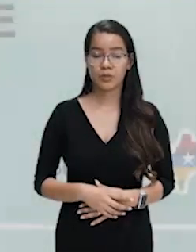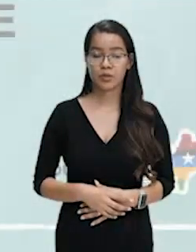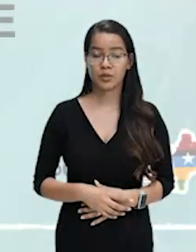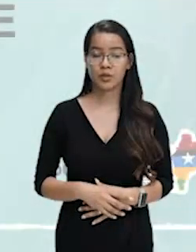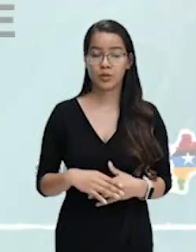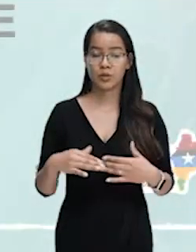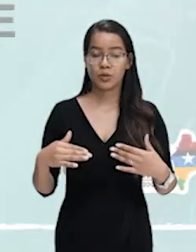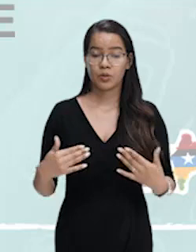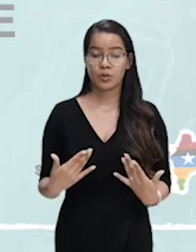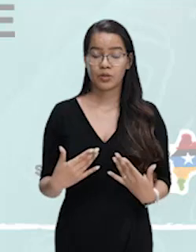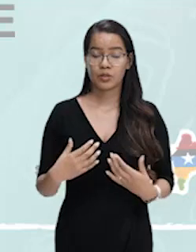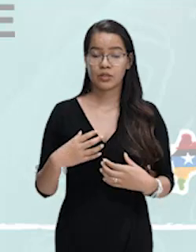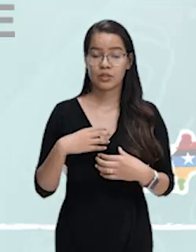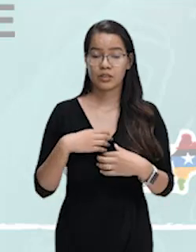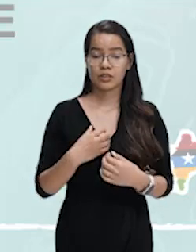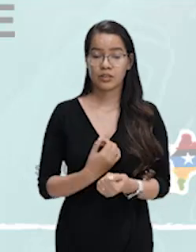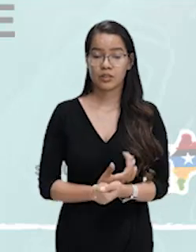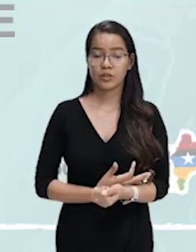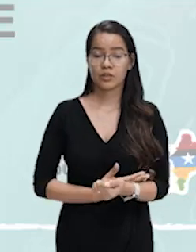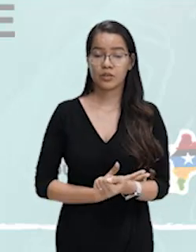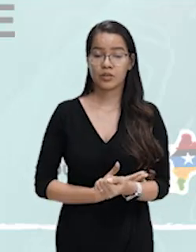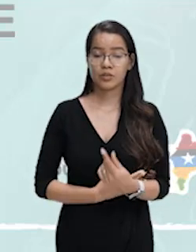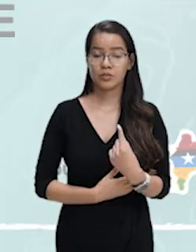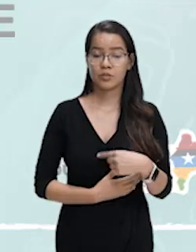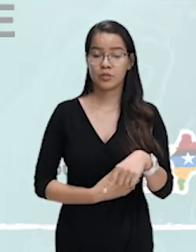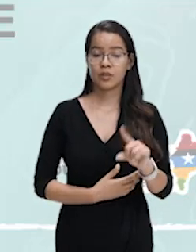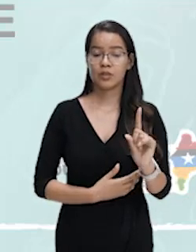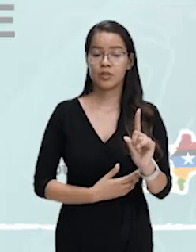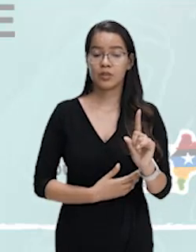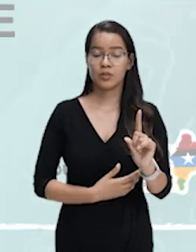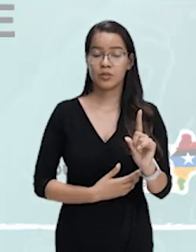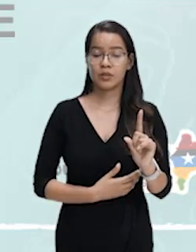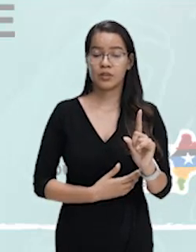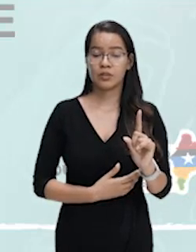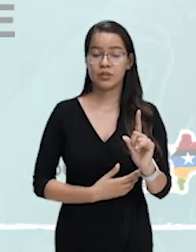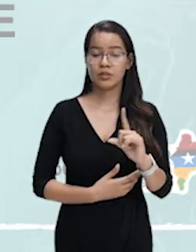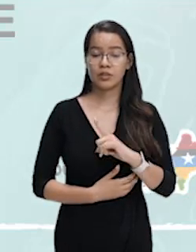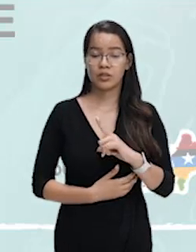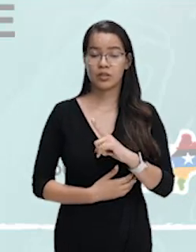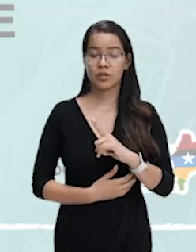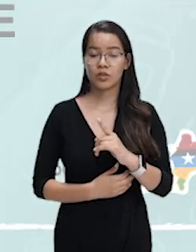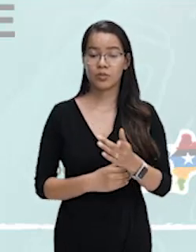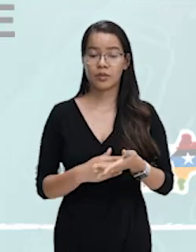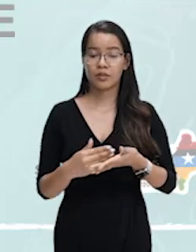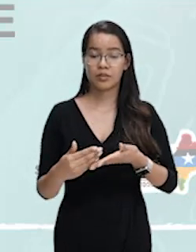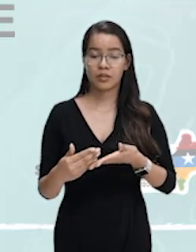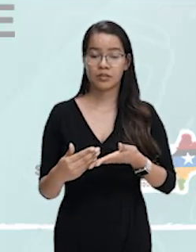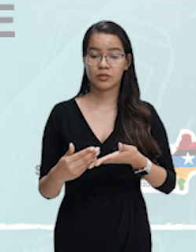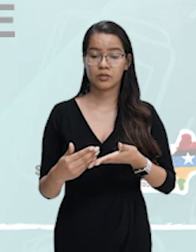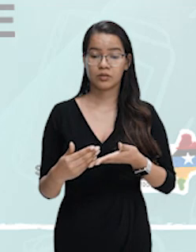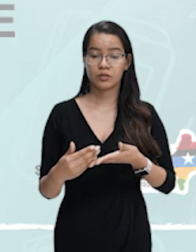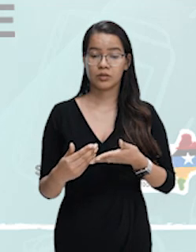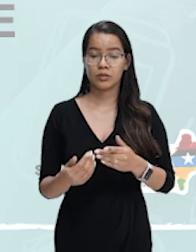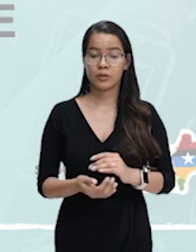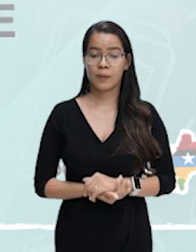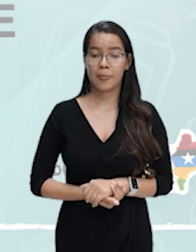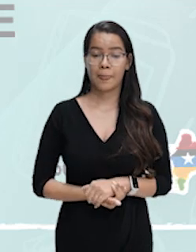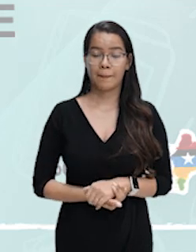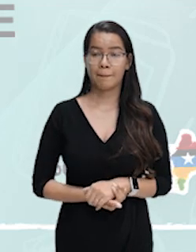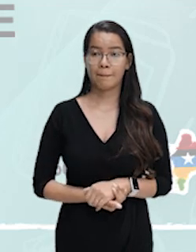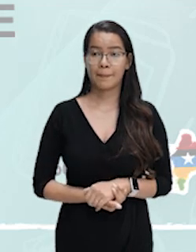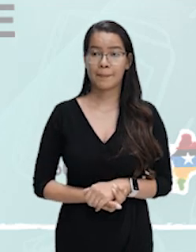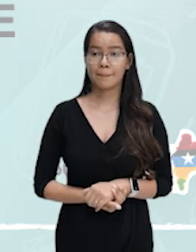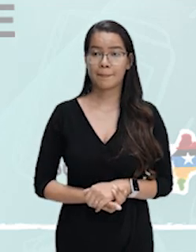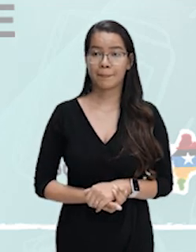Quando encendi a tele, el partido ya había comenzado. Quando encendi